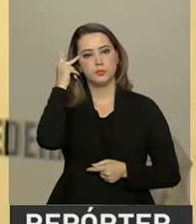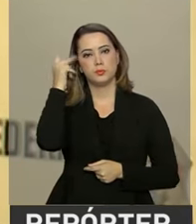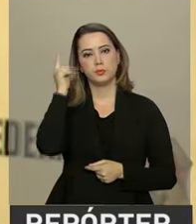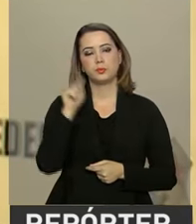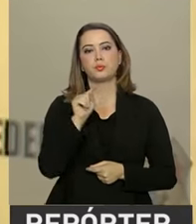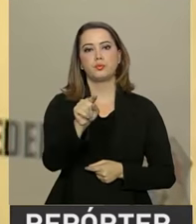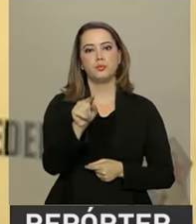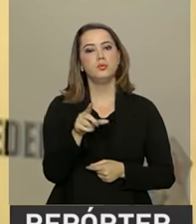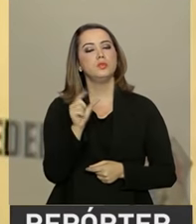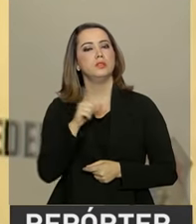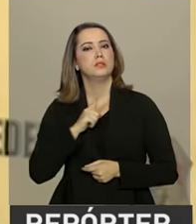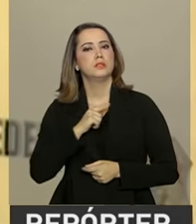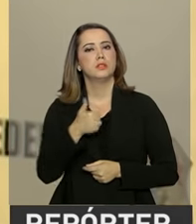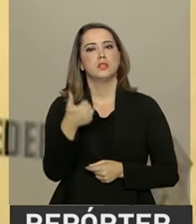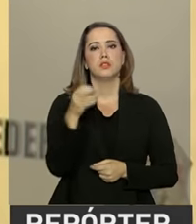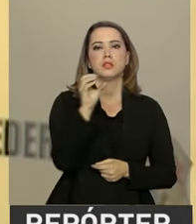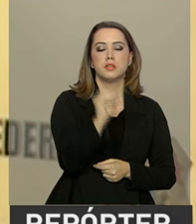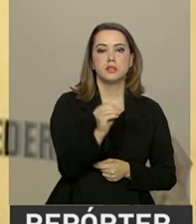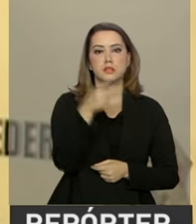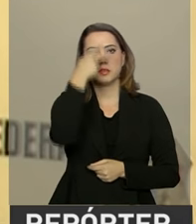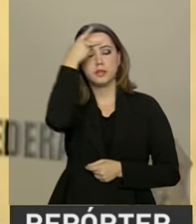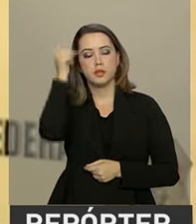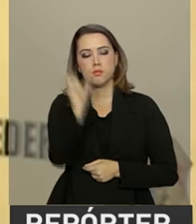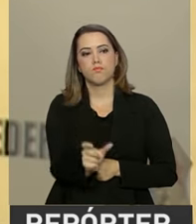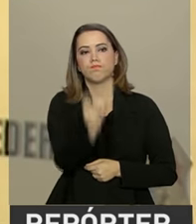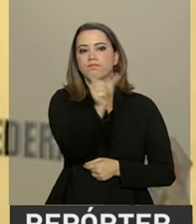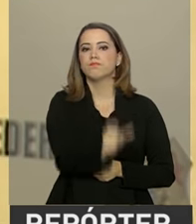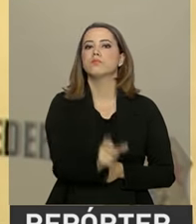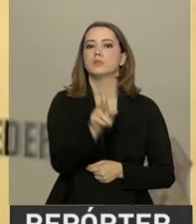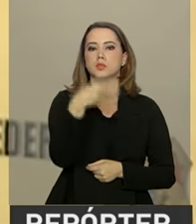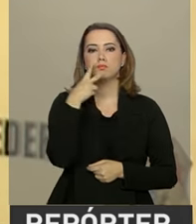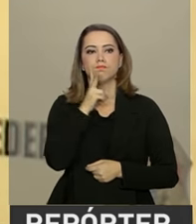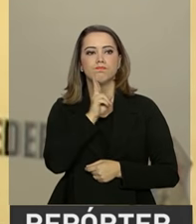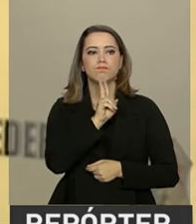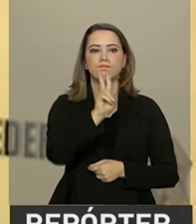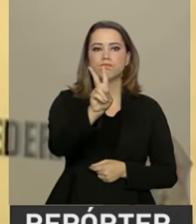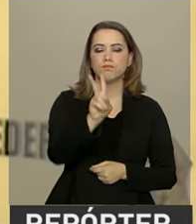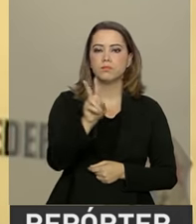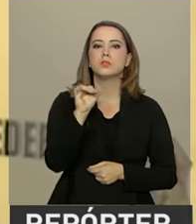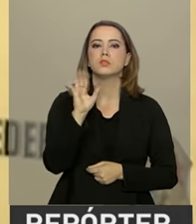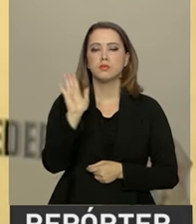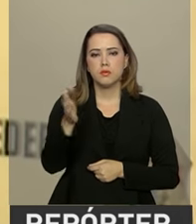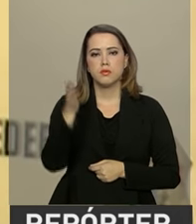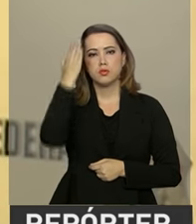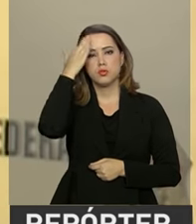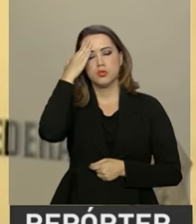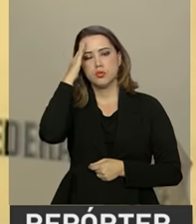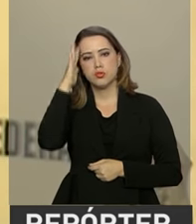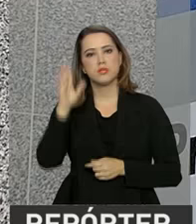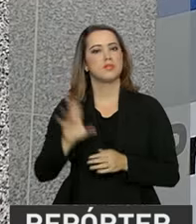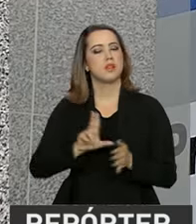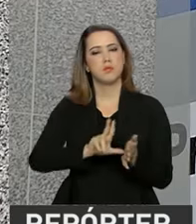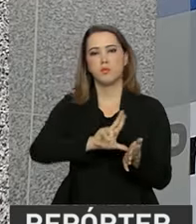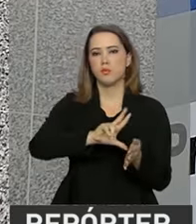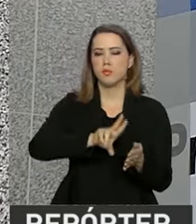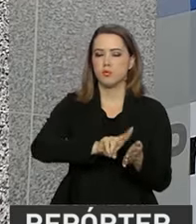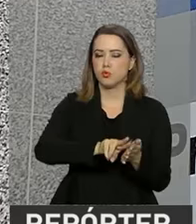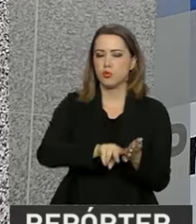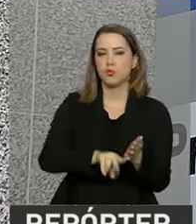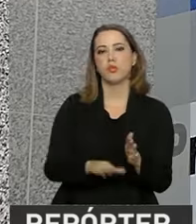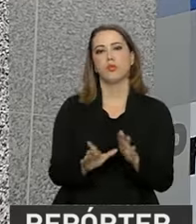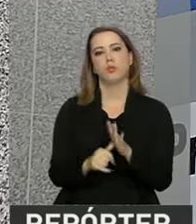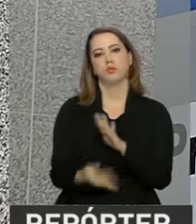unidade da capital São 10 agentes com formação para identificar crimes de corrupção e lavagem de dinheiro as